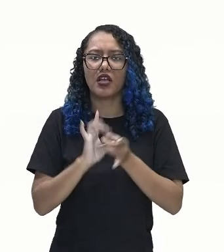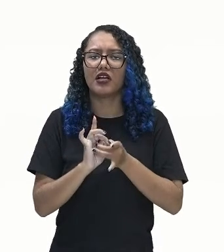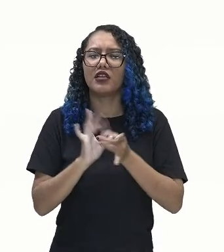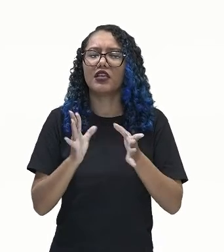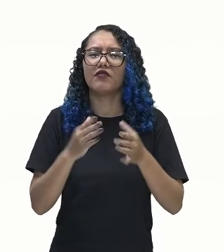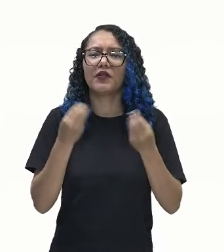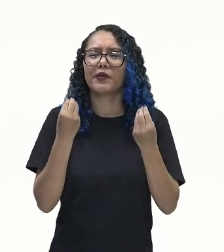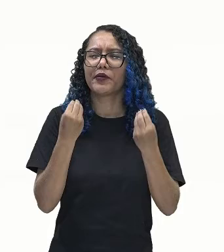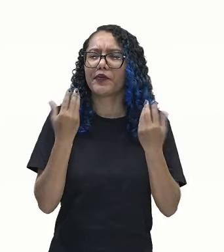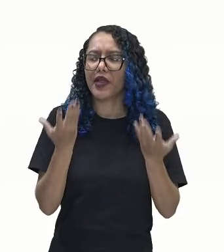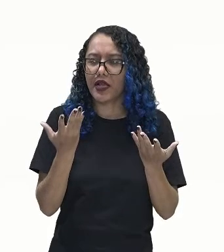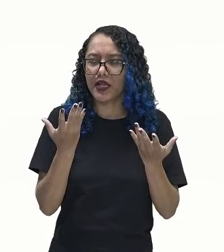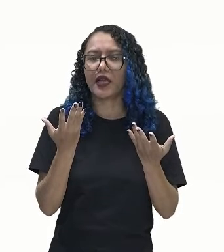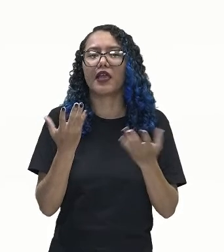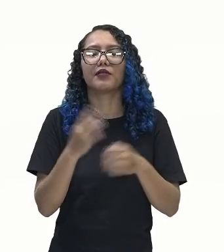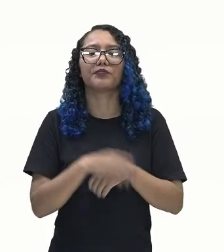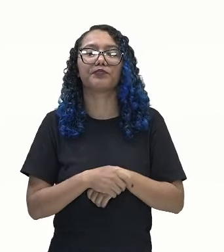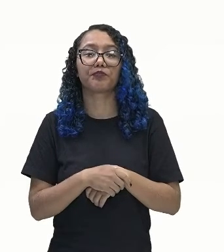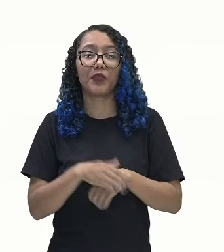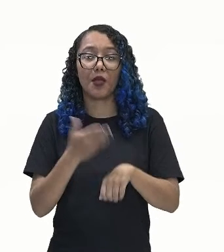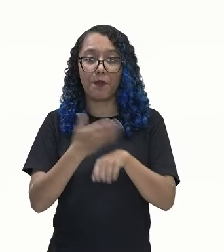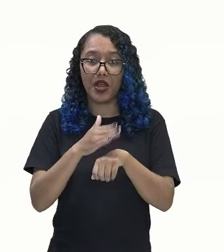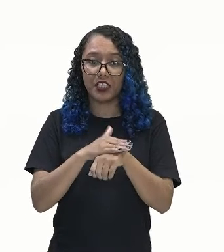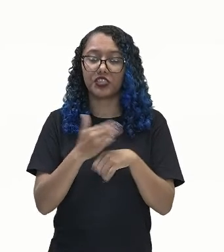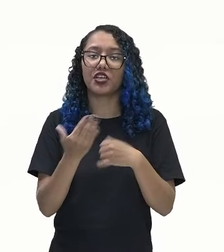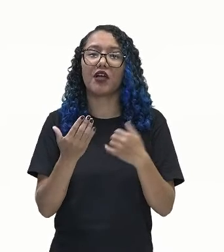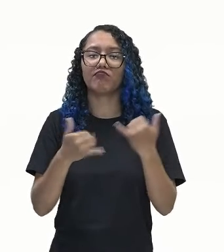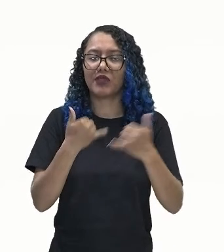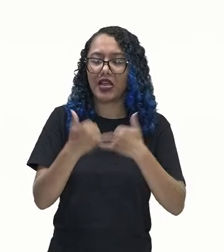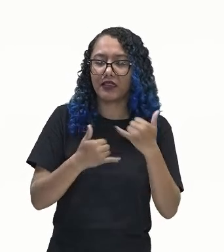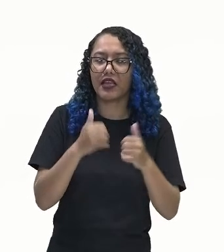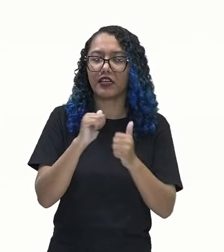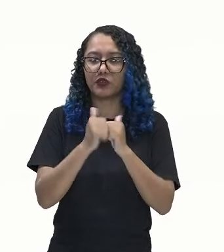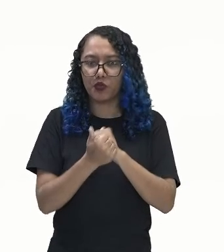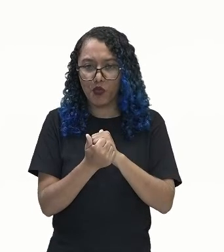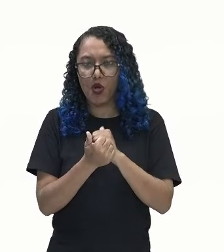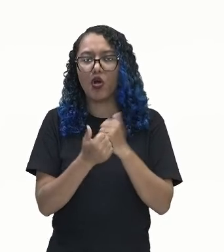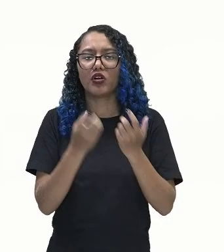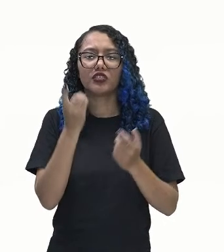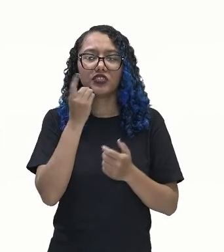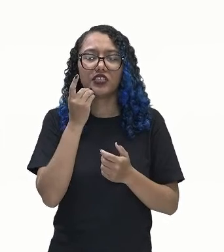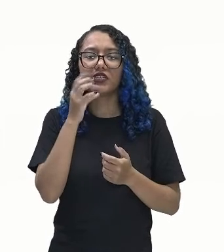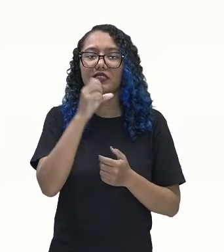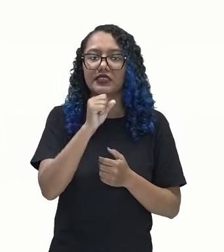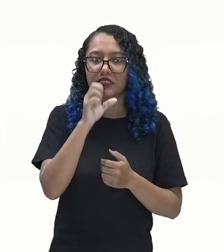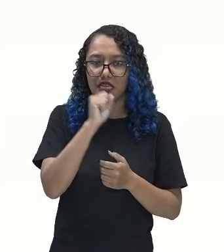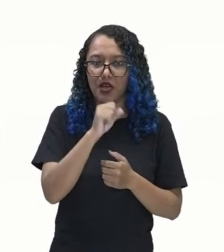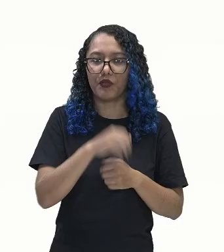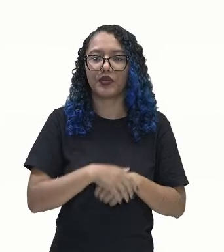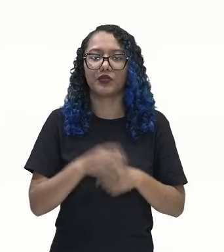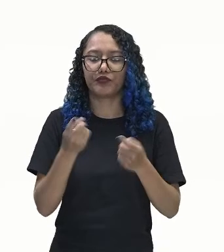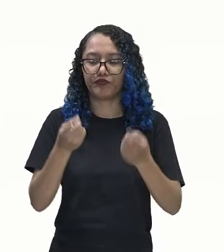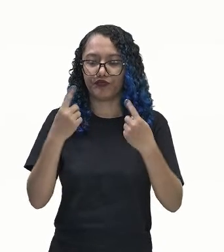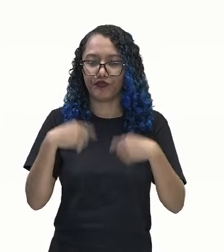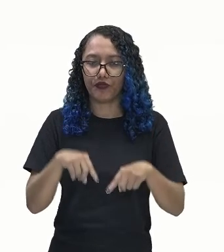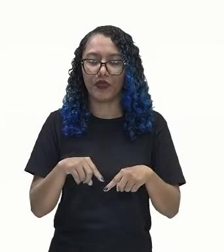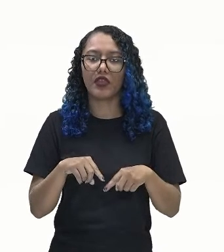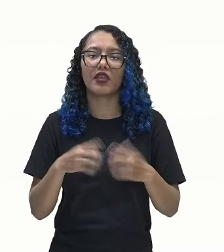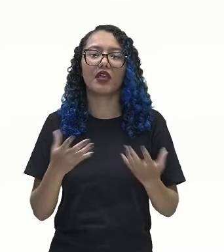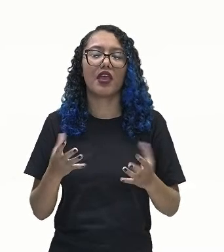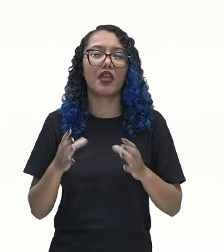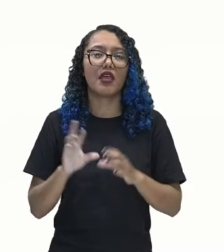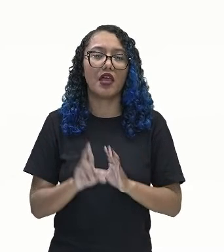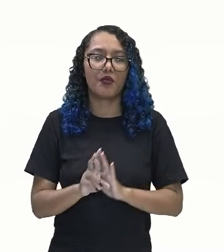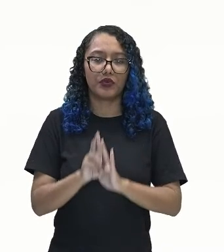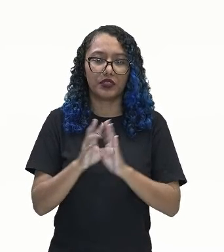práticas recreativas. Respeitosamente, Grêmio Estudantil da Escola Estadual. Certo?